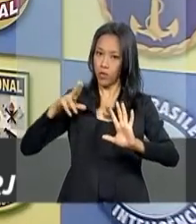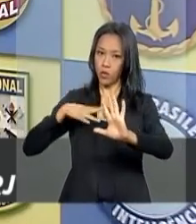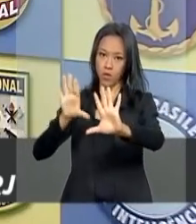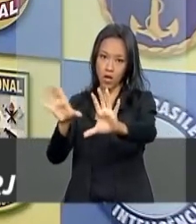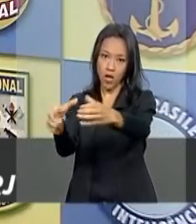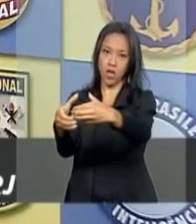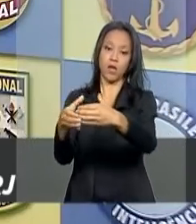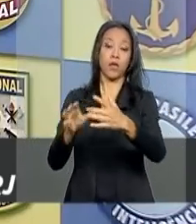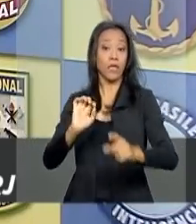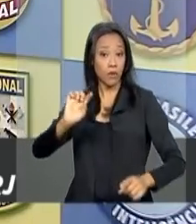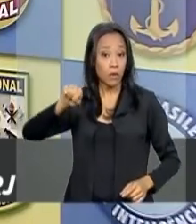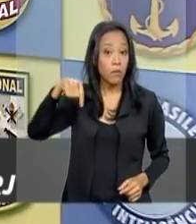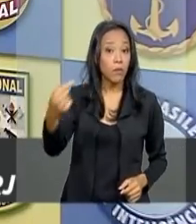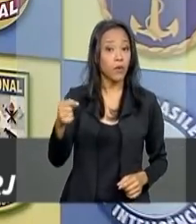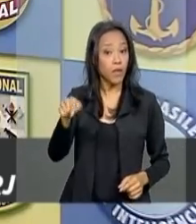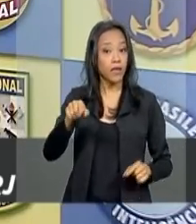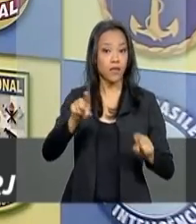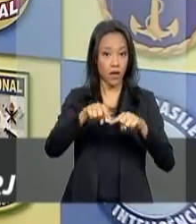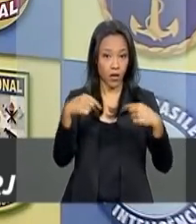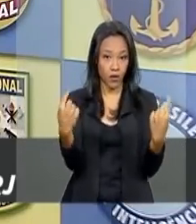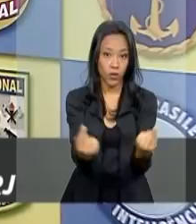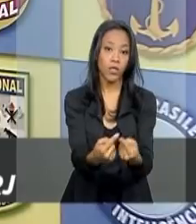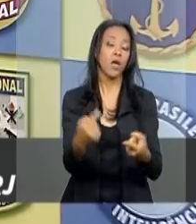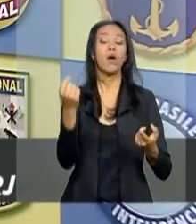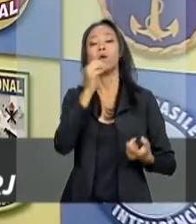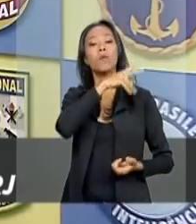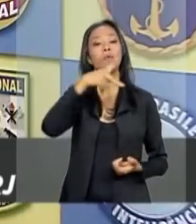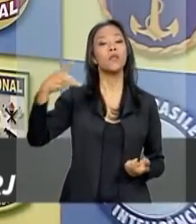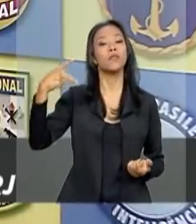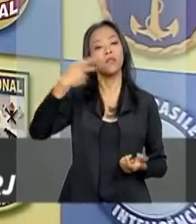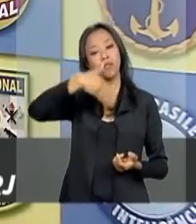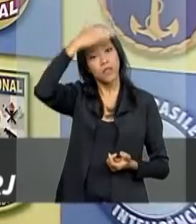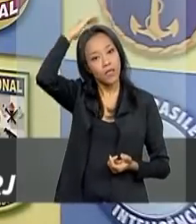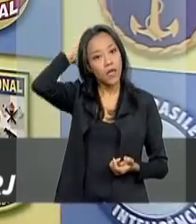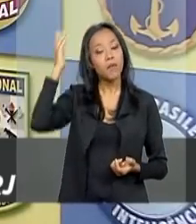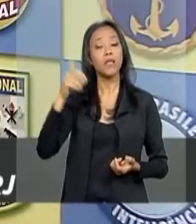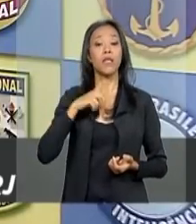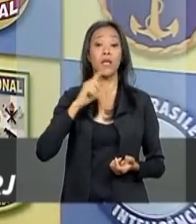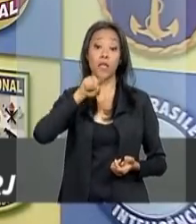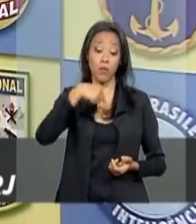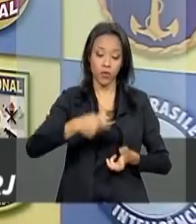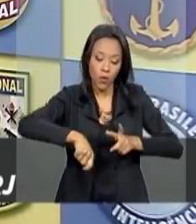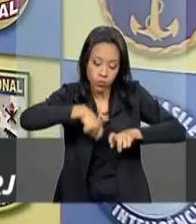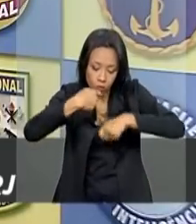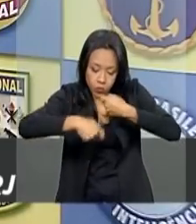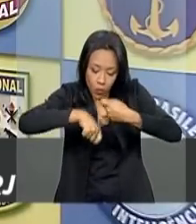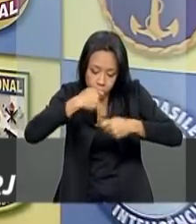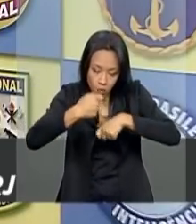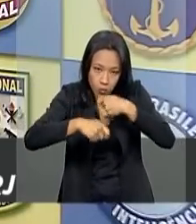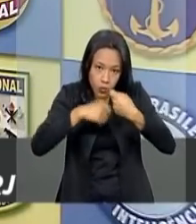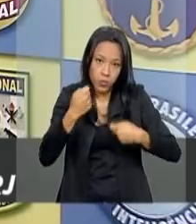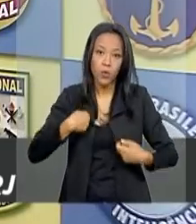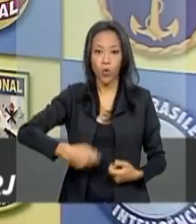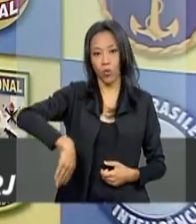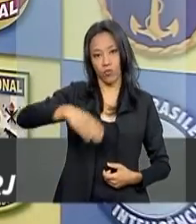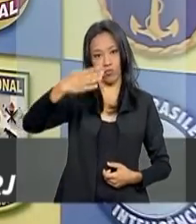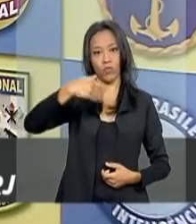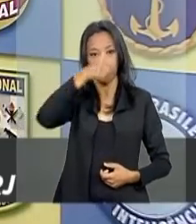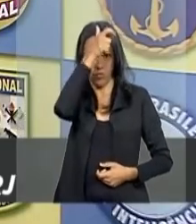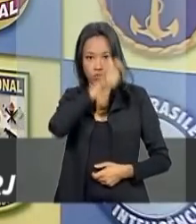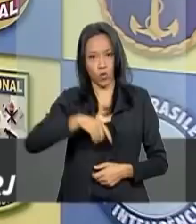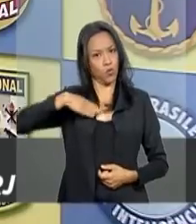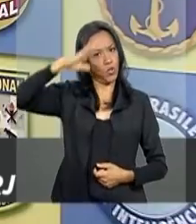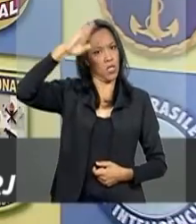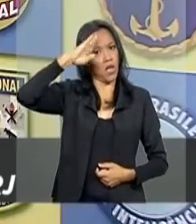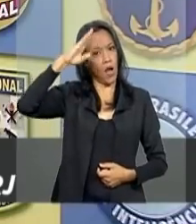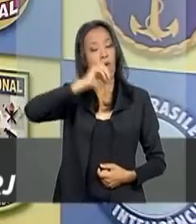depois dessa reunião o presidente michel temer tem na agenda um almoço também com o general braga neto e